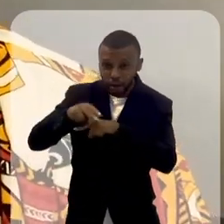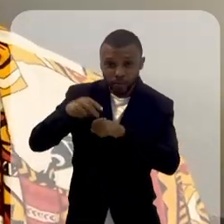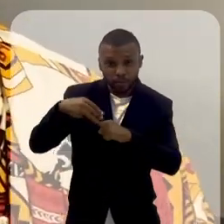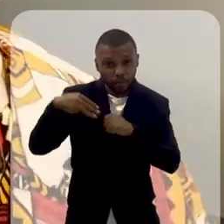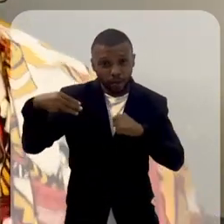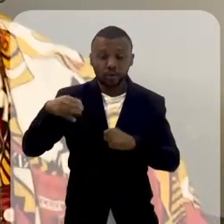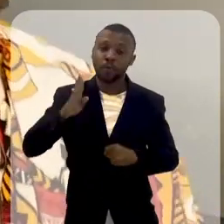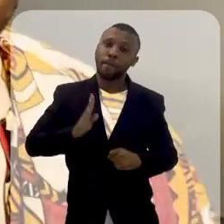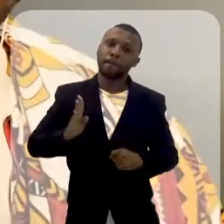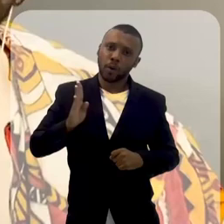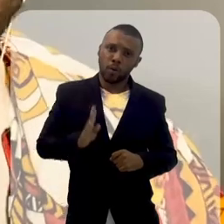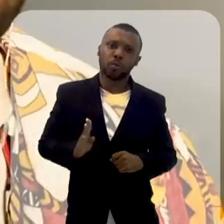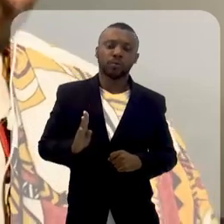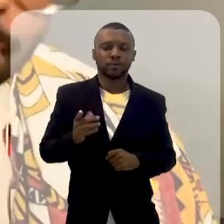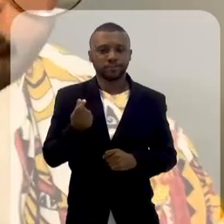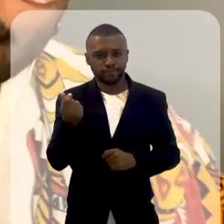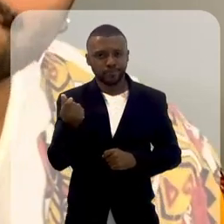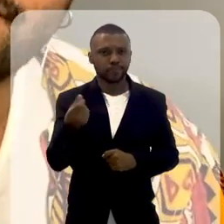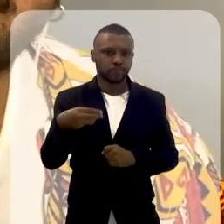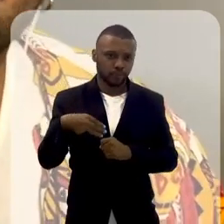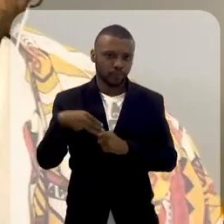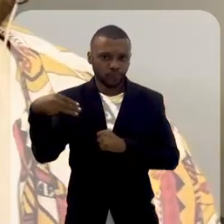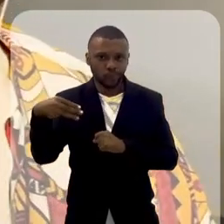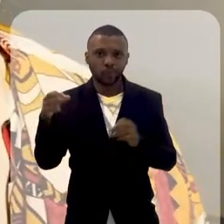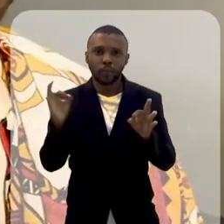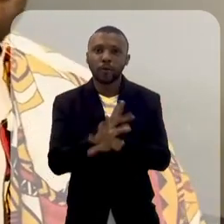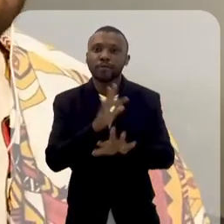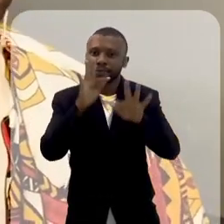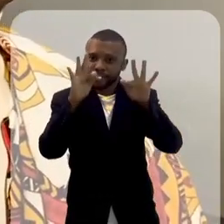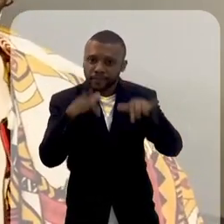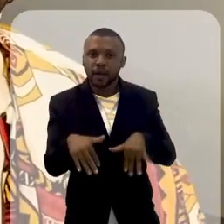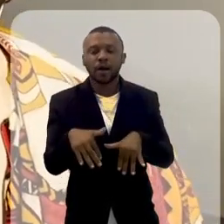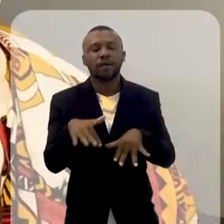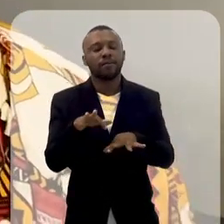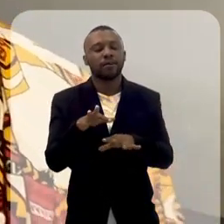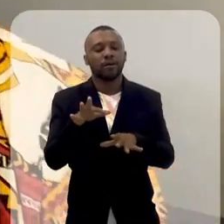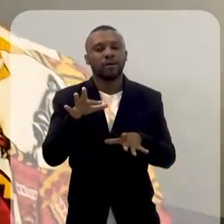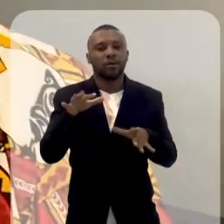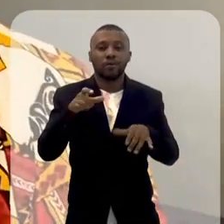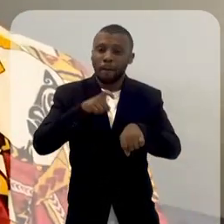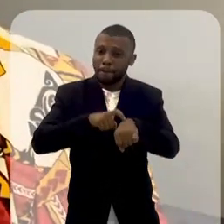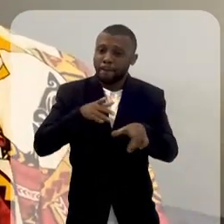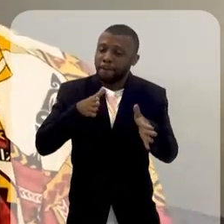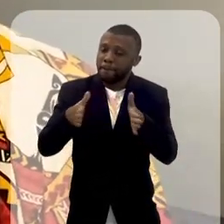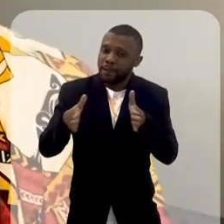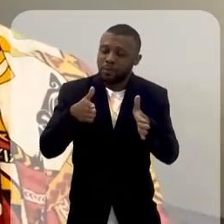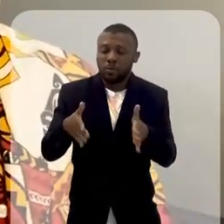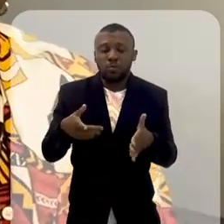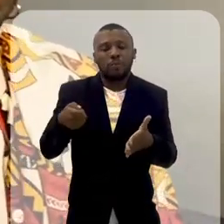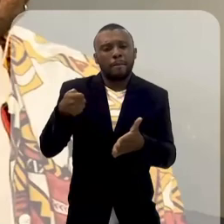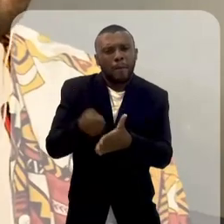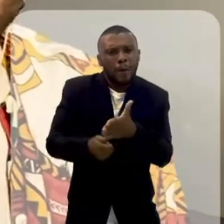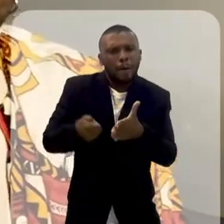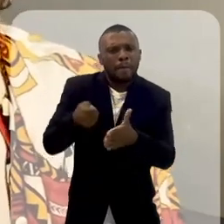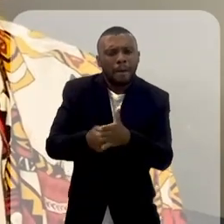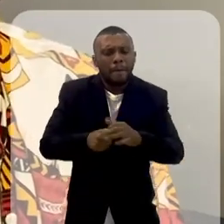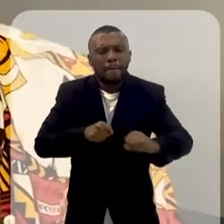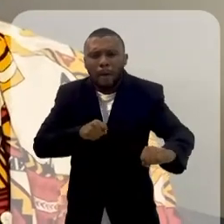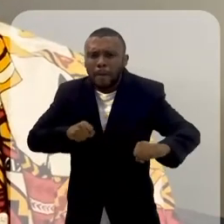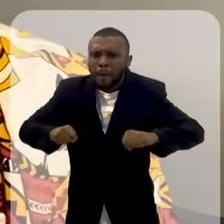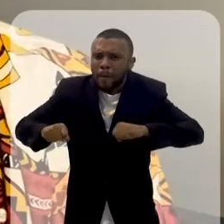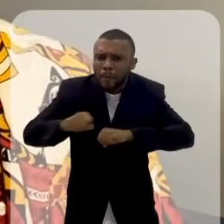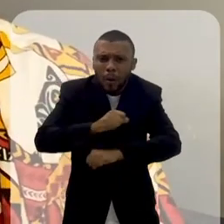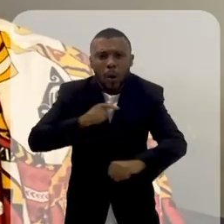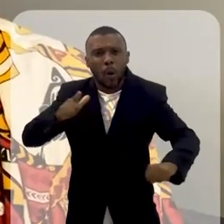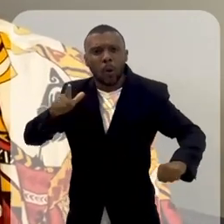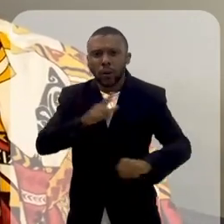E aí, eu já entro no mestrado com bolsa de mestrado. E eu fiz o mestrado, terminei o mestrado. E foi um período, assim, de